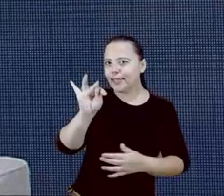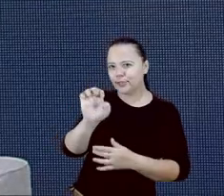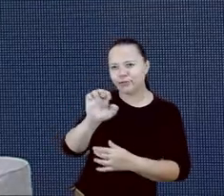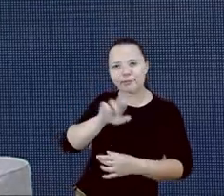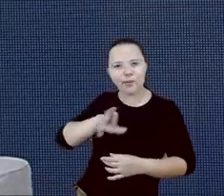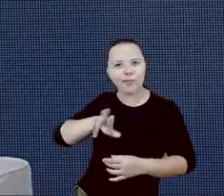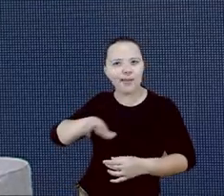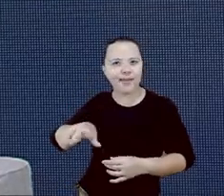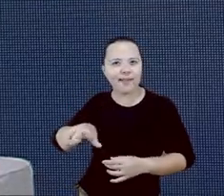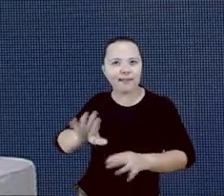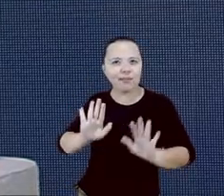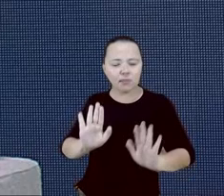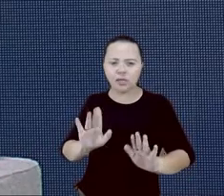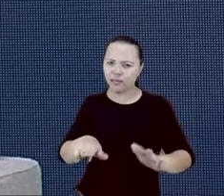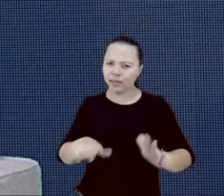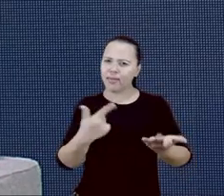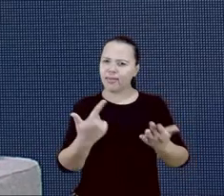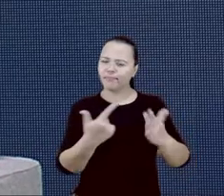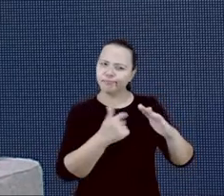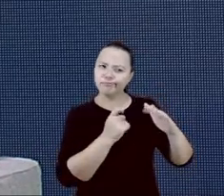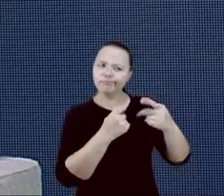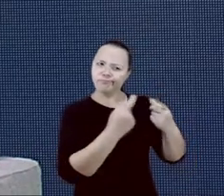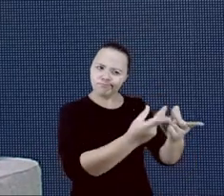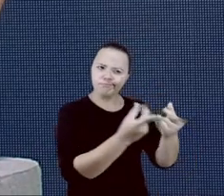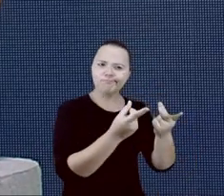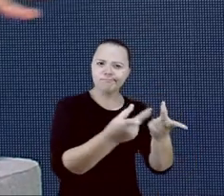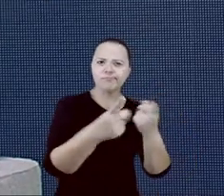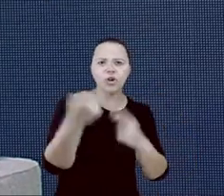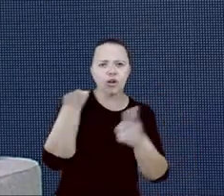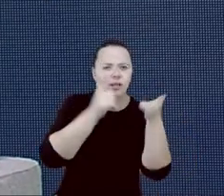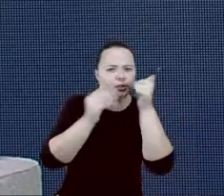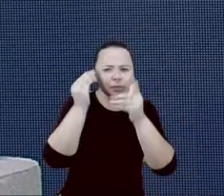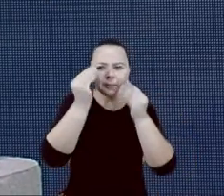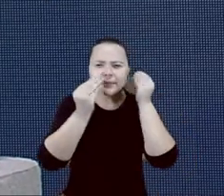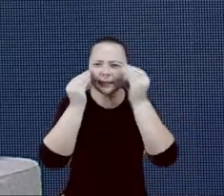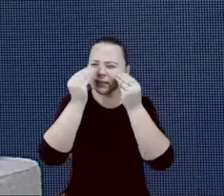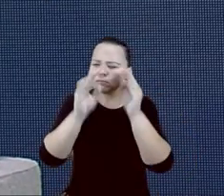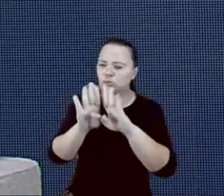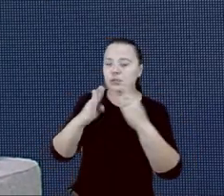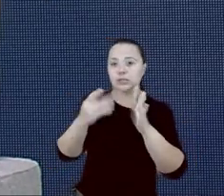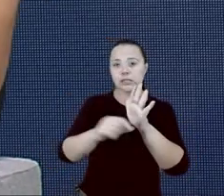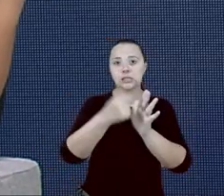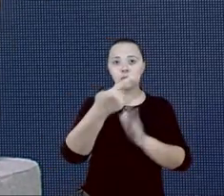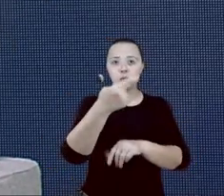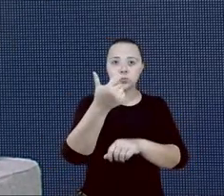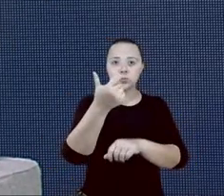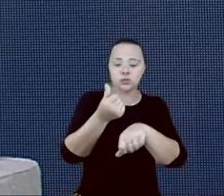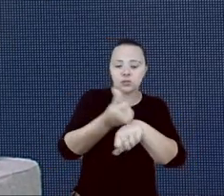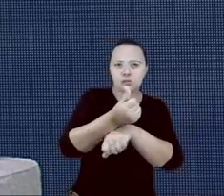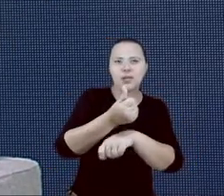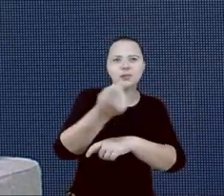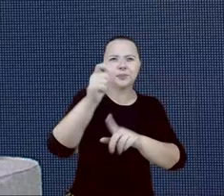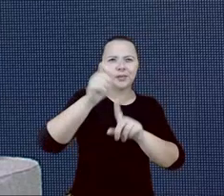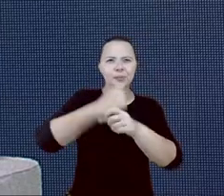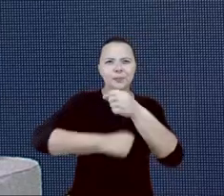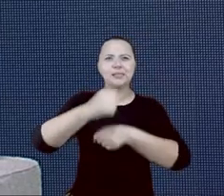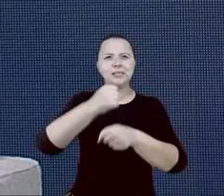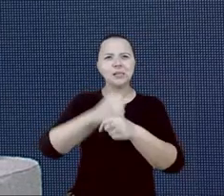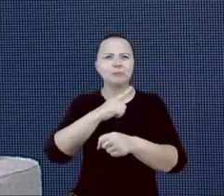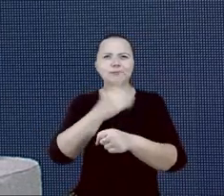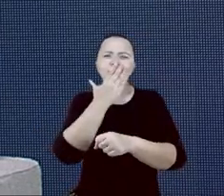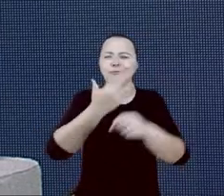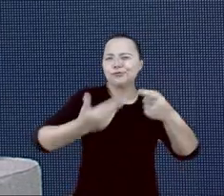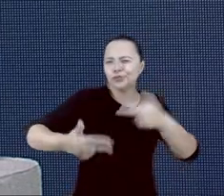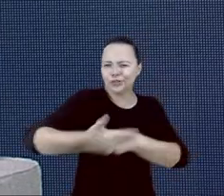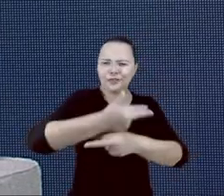é um mercado que está experimentando abertura desse prédio desde o segundo semestre do ano passado por várias questões pelo IPCA ter tido